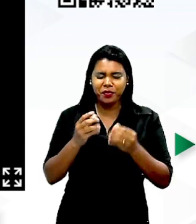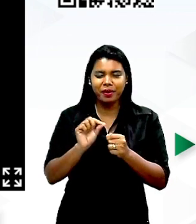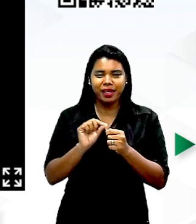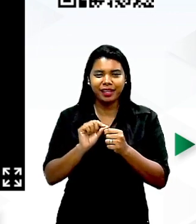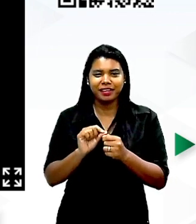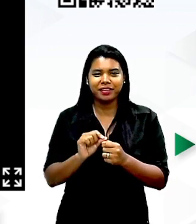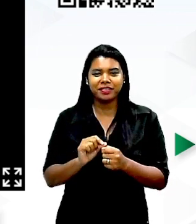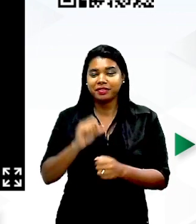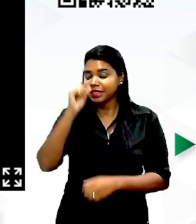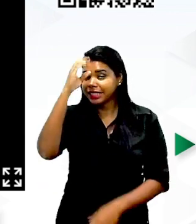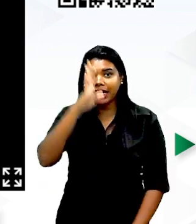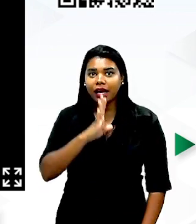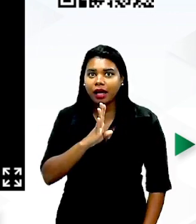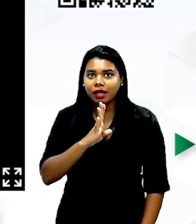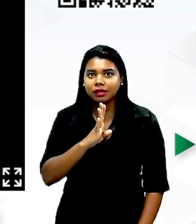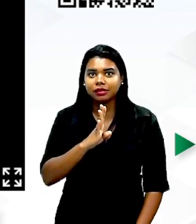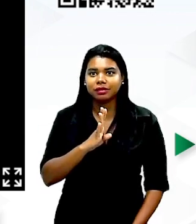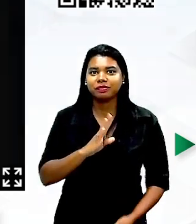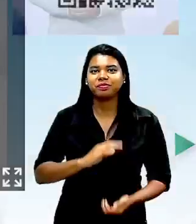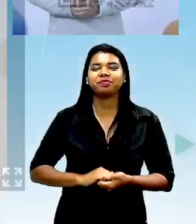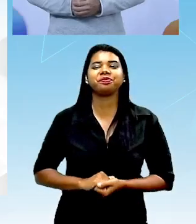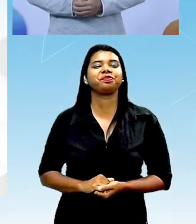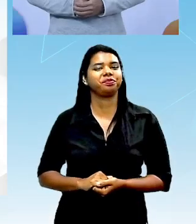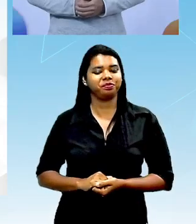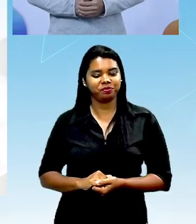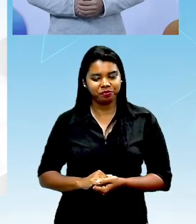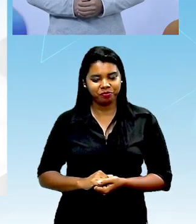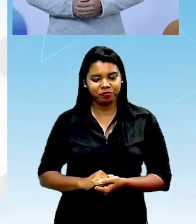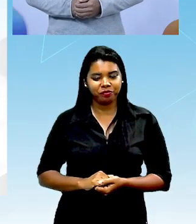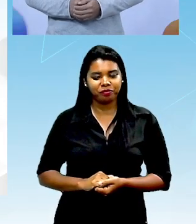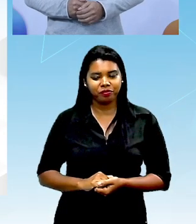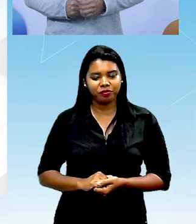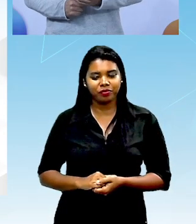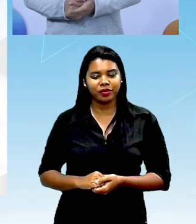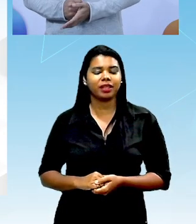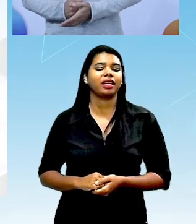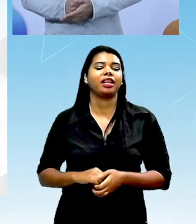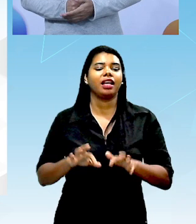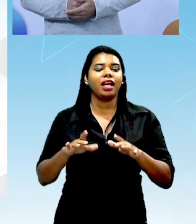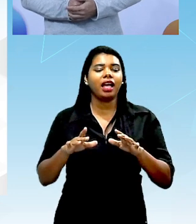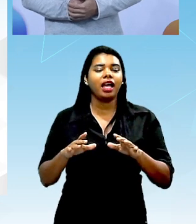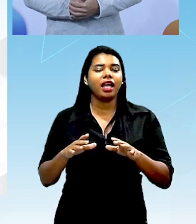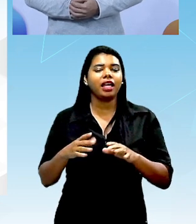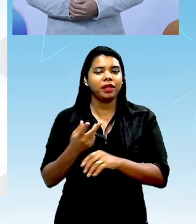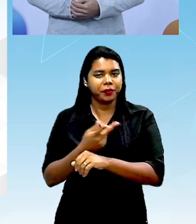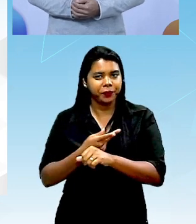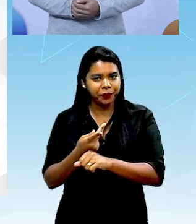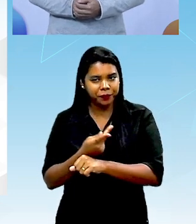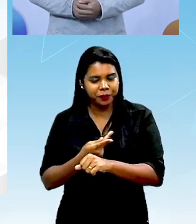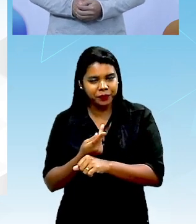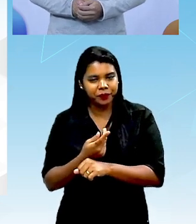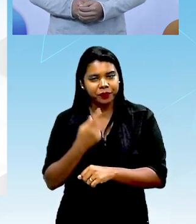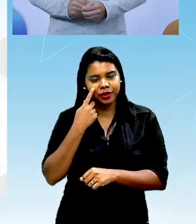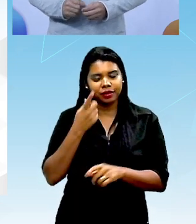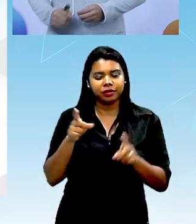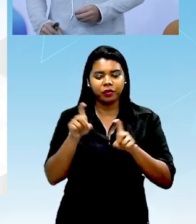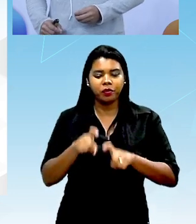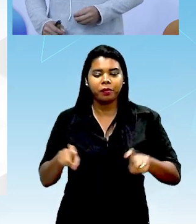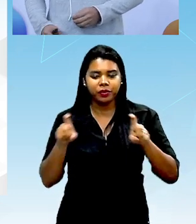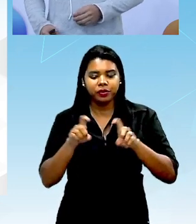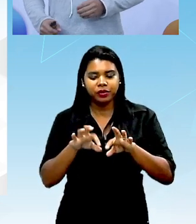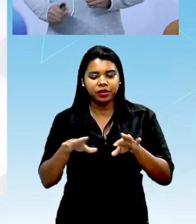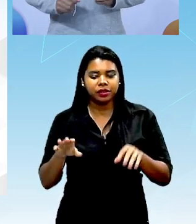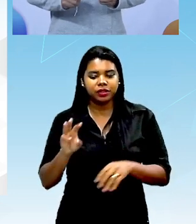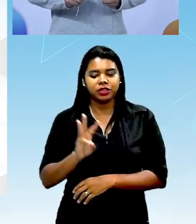ele é gratuito, tá? Entra na barra de pesquisa do teu celular ou na barra superior lá do teu computador, digita